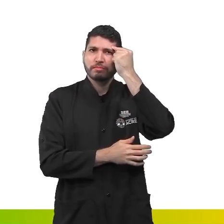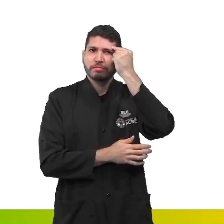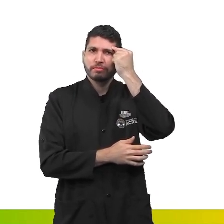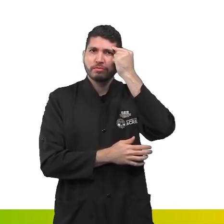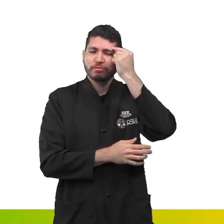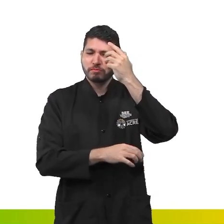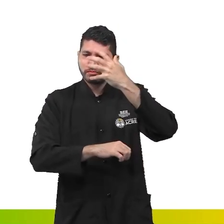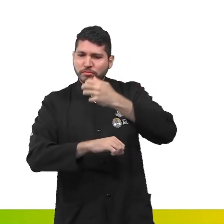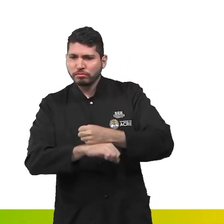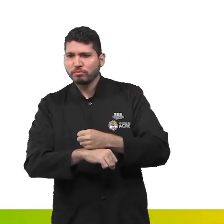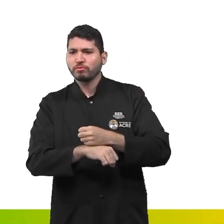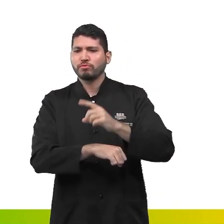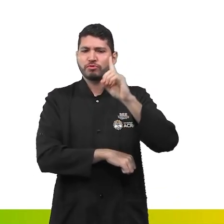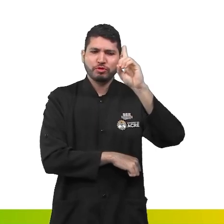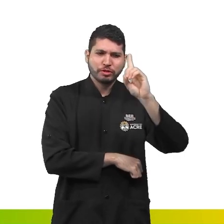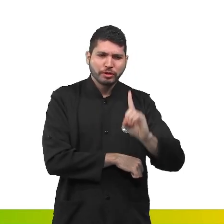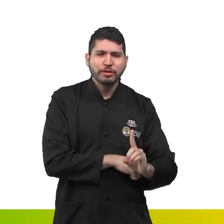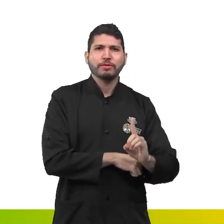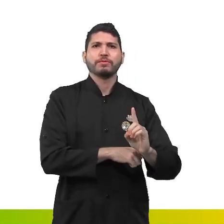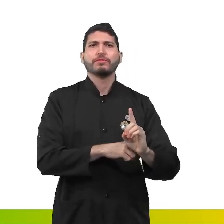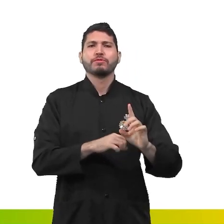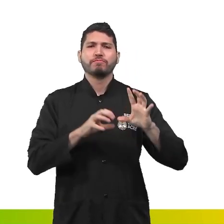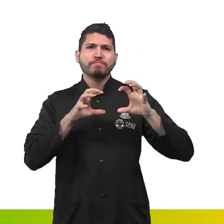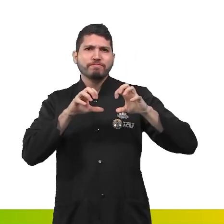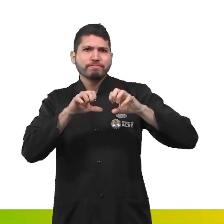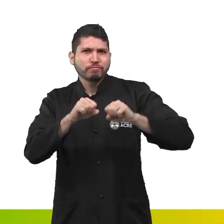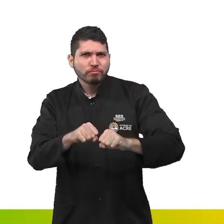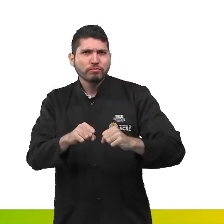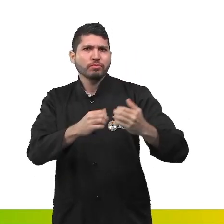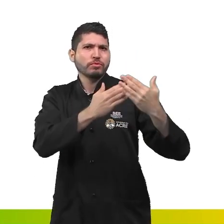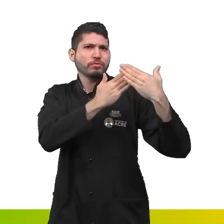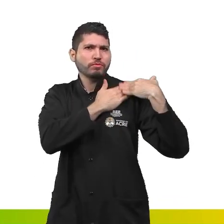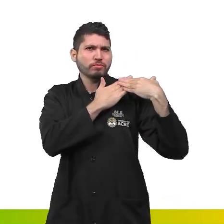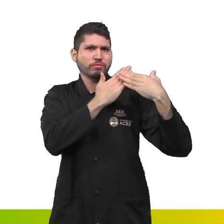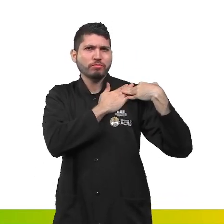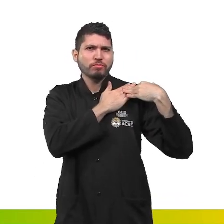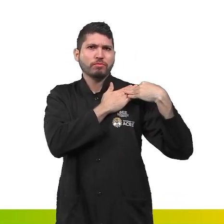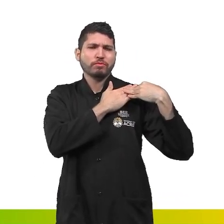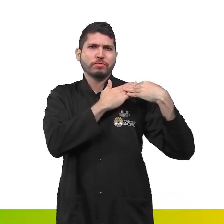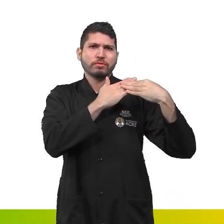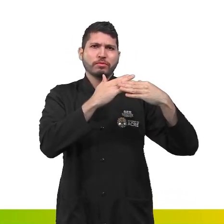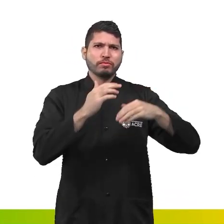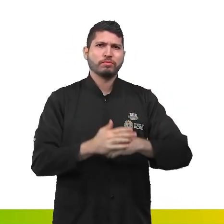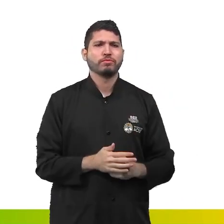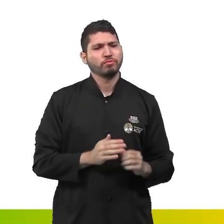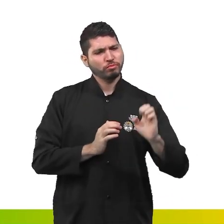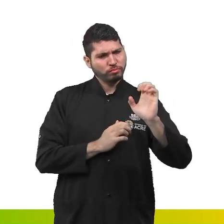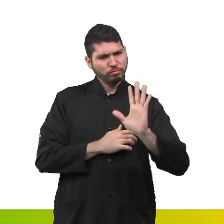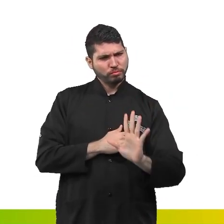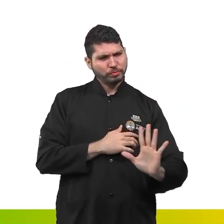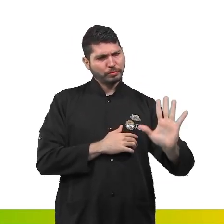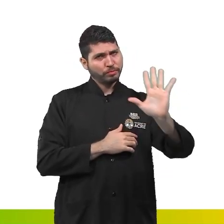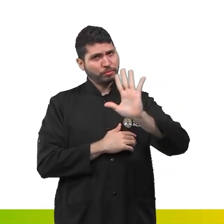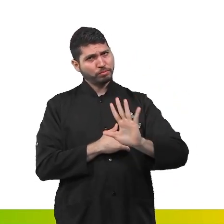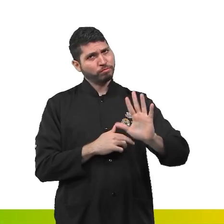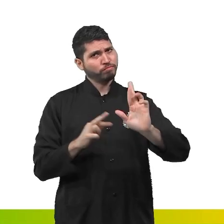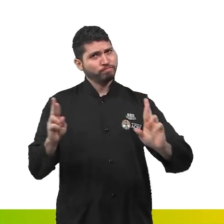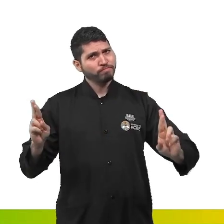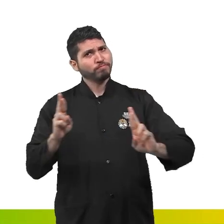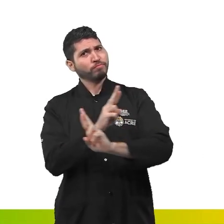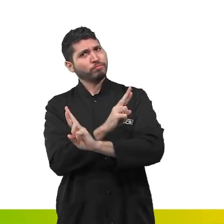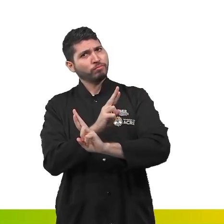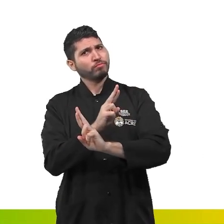sobre o direito de dominação e a responsabilidade dos colonizadores em relação